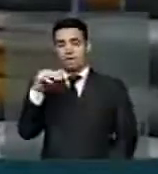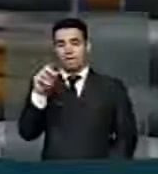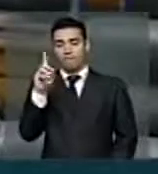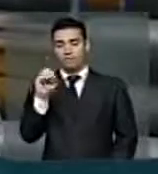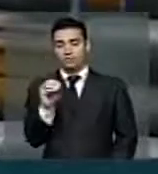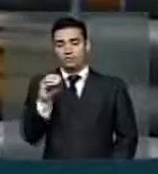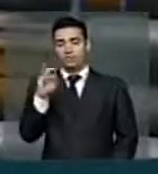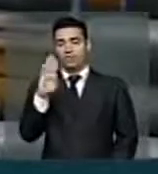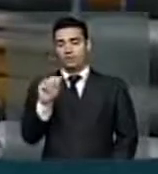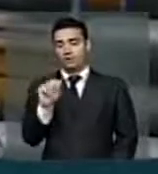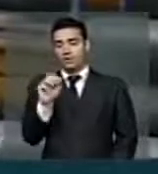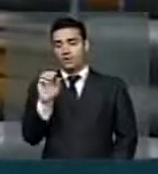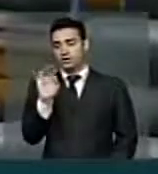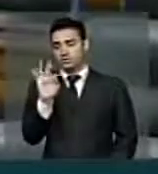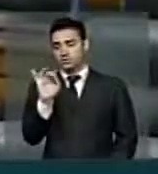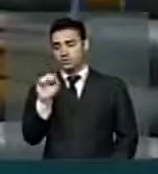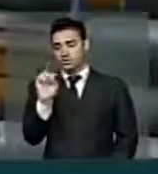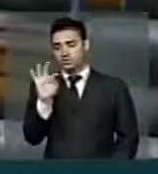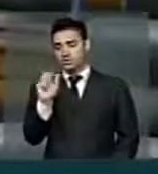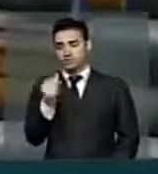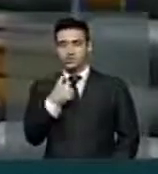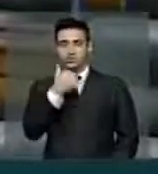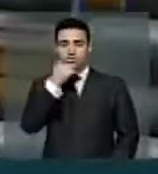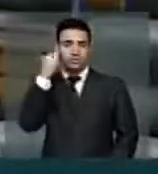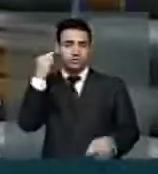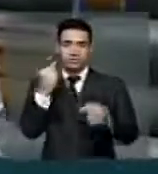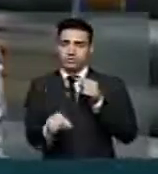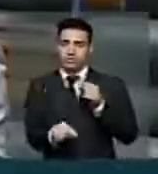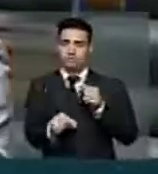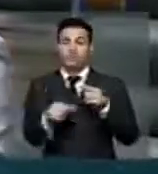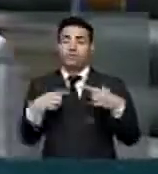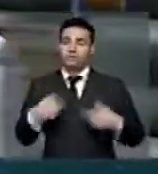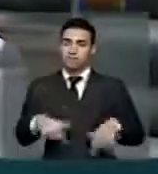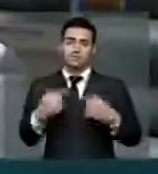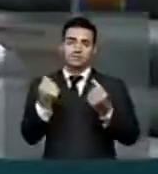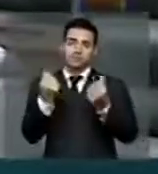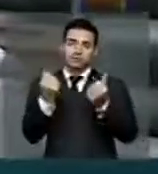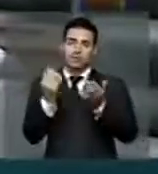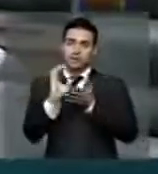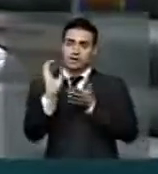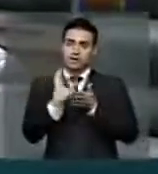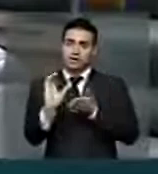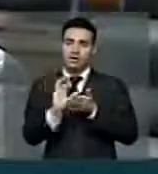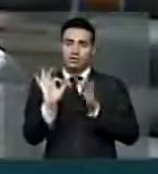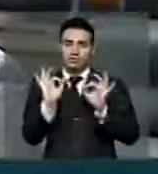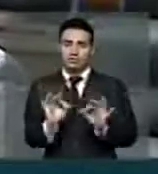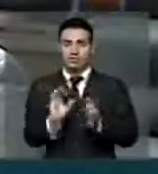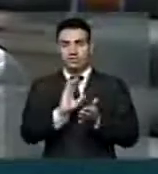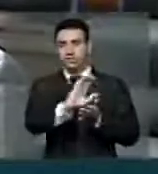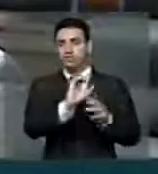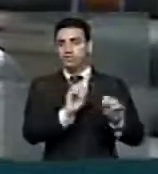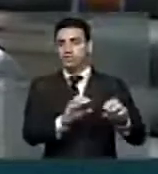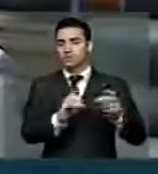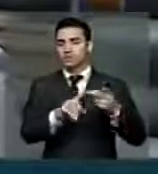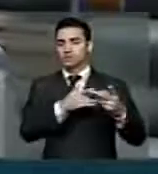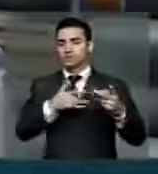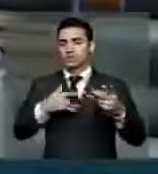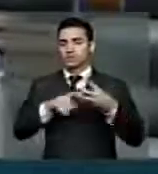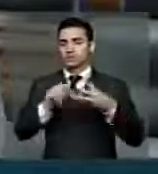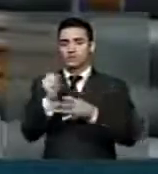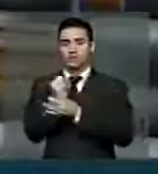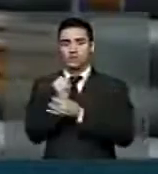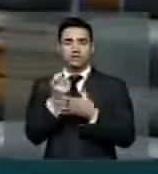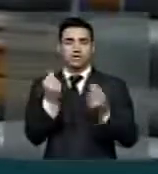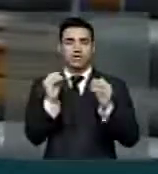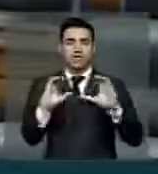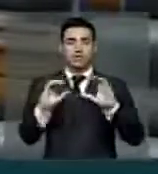outra coisa que eu não posso concordar numa cidade que precisa que os recursos públicos estejam concentrados na educação na saúde na segurança